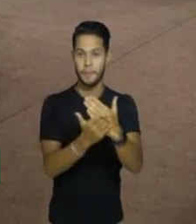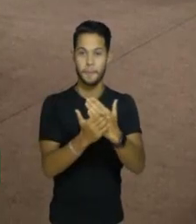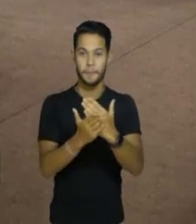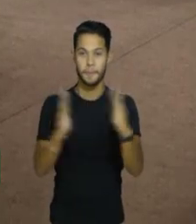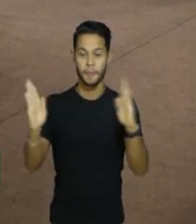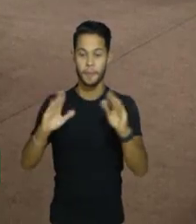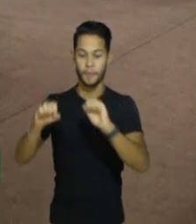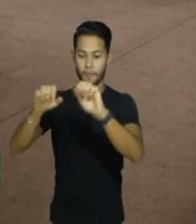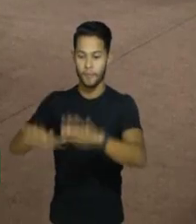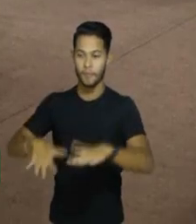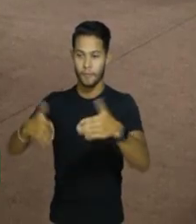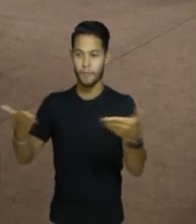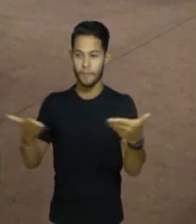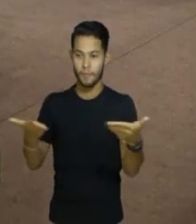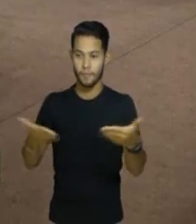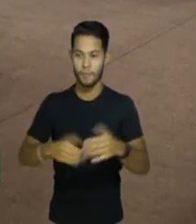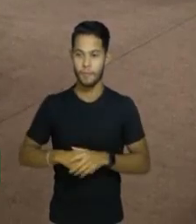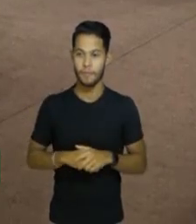hoje.